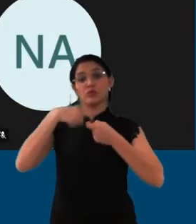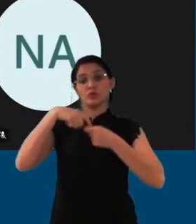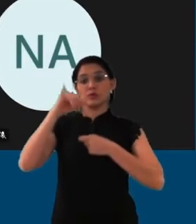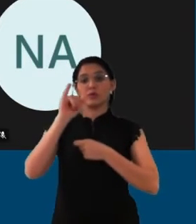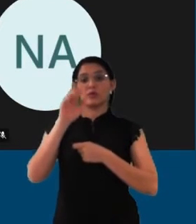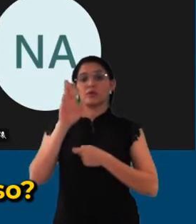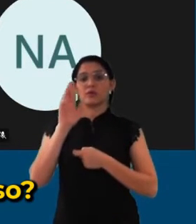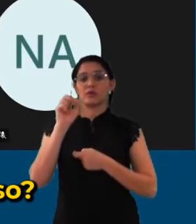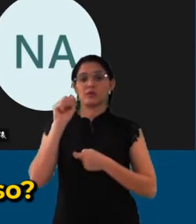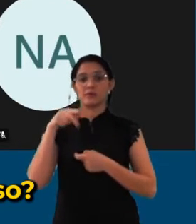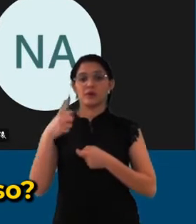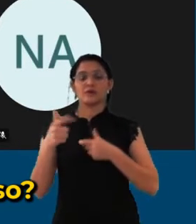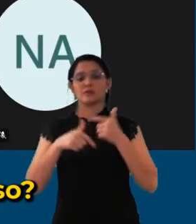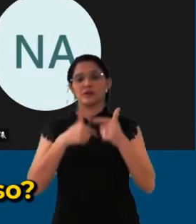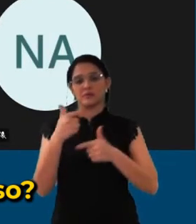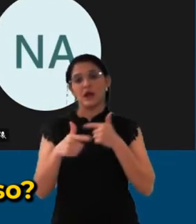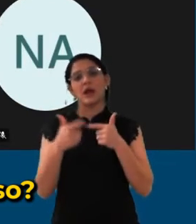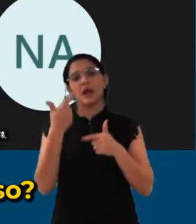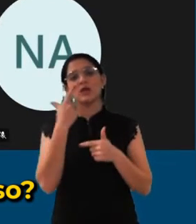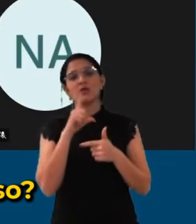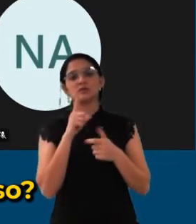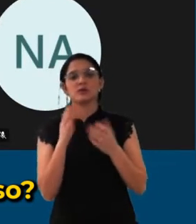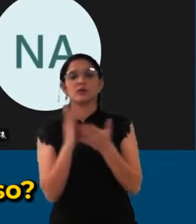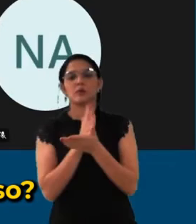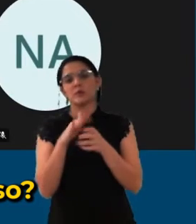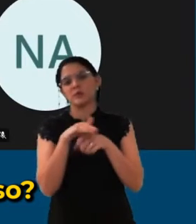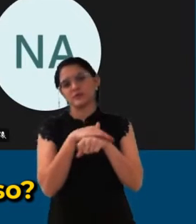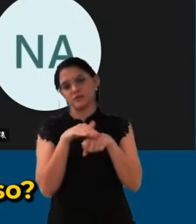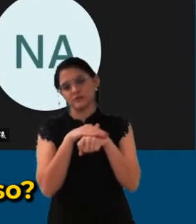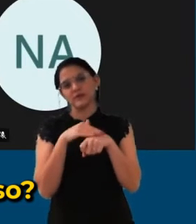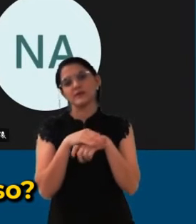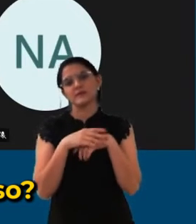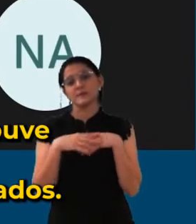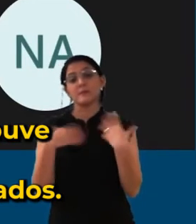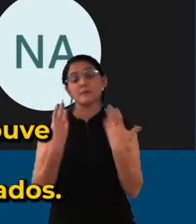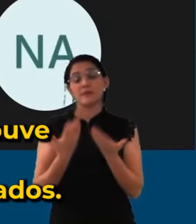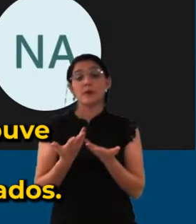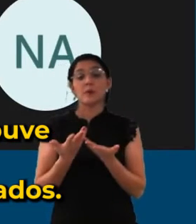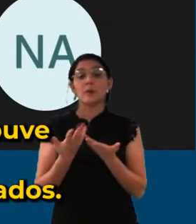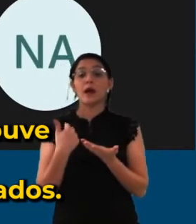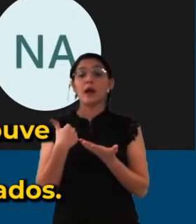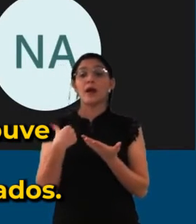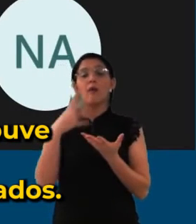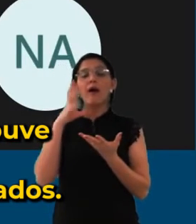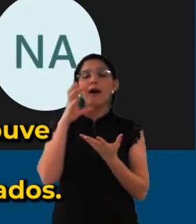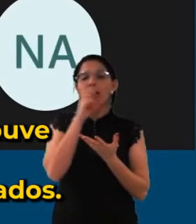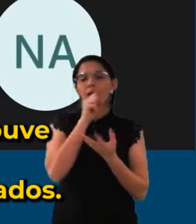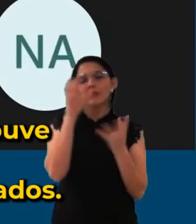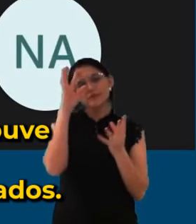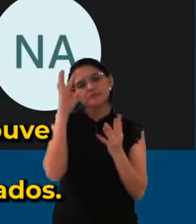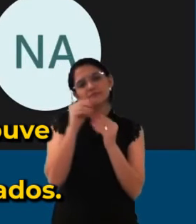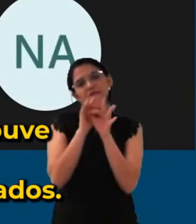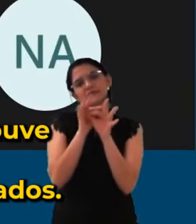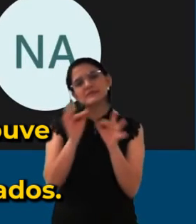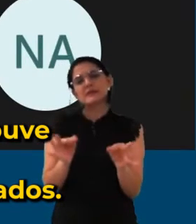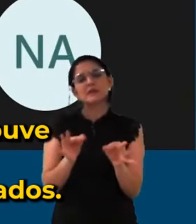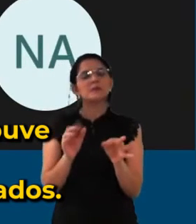Mas, enfim, assim, em termos fáticos, o que eu posso trazer para vocês é